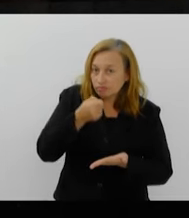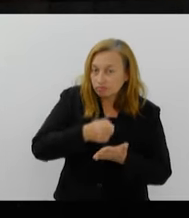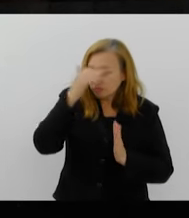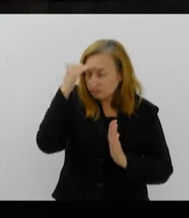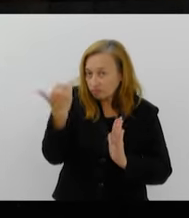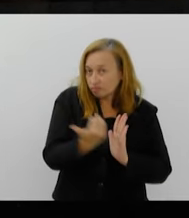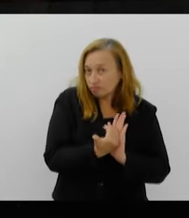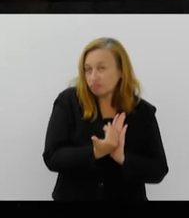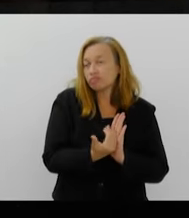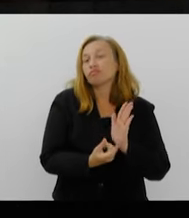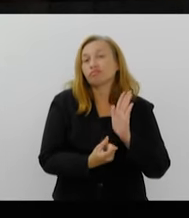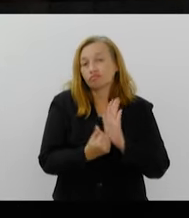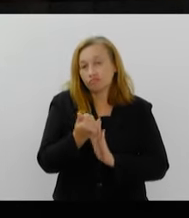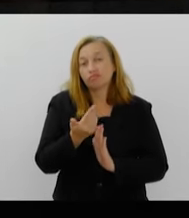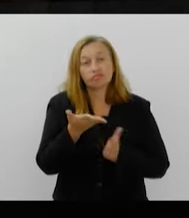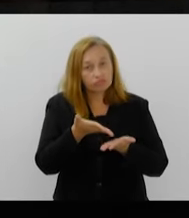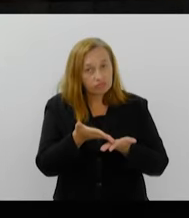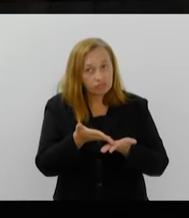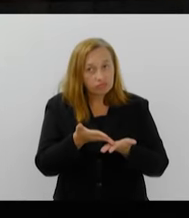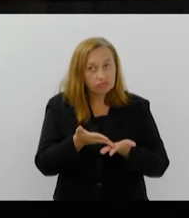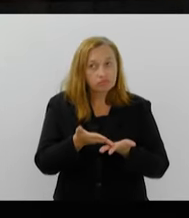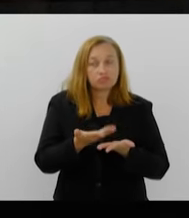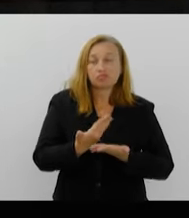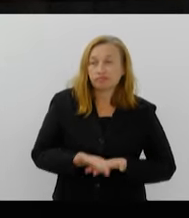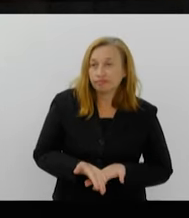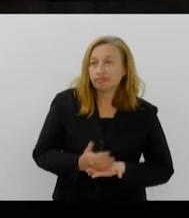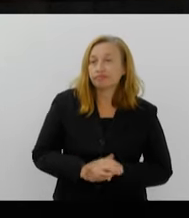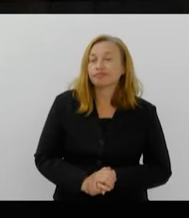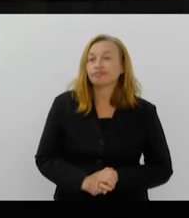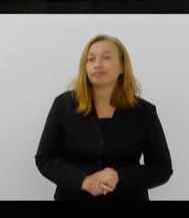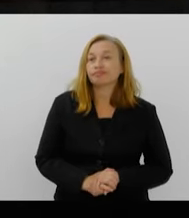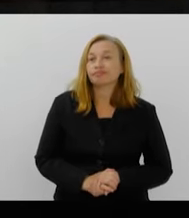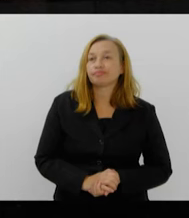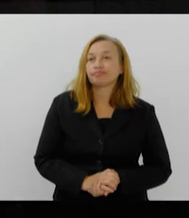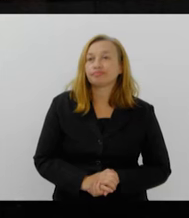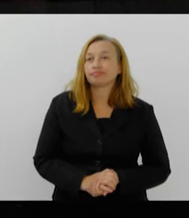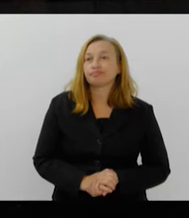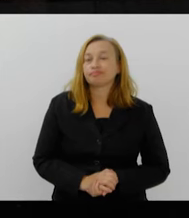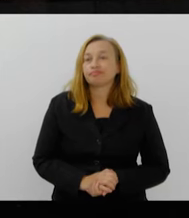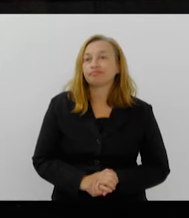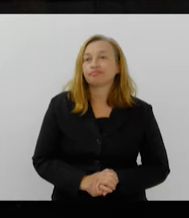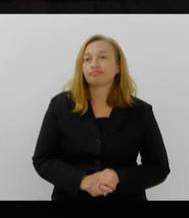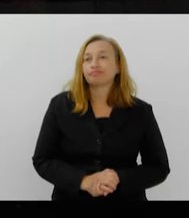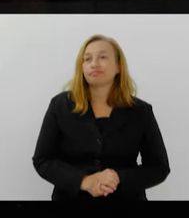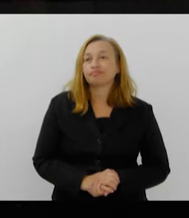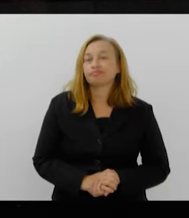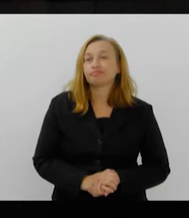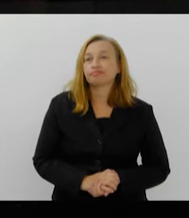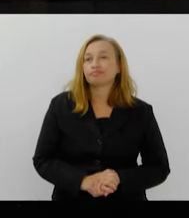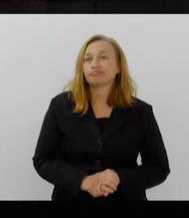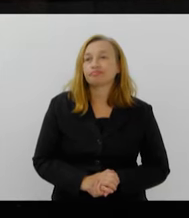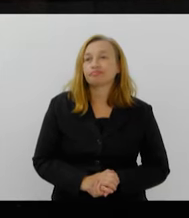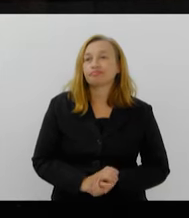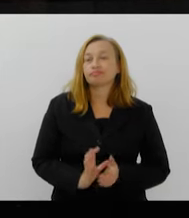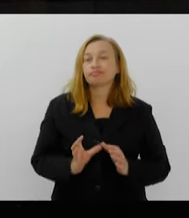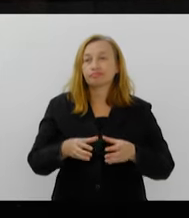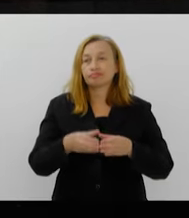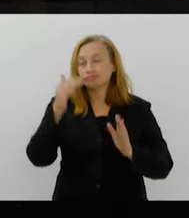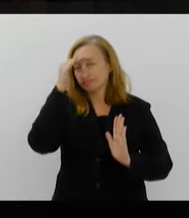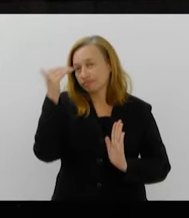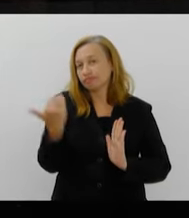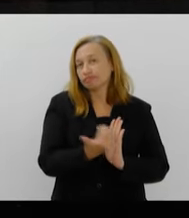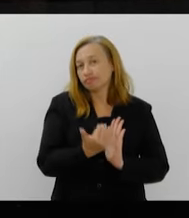que está no orçamento. Aliás, eu me empenho com isso na comissão do Cumpra-se,